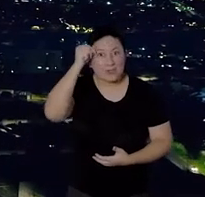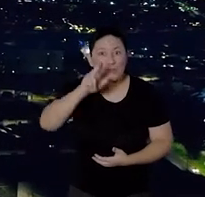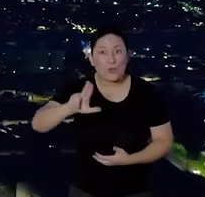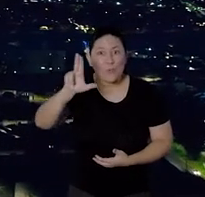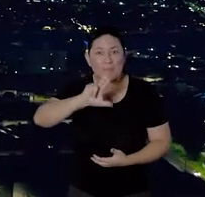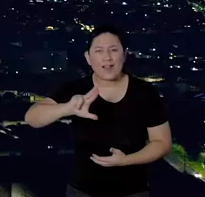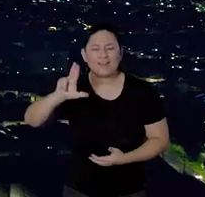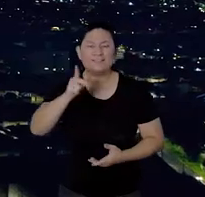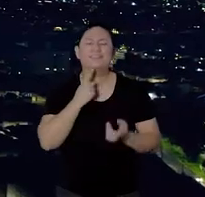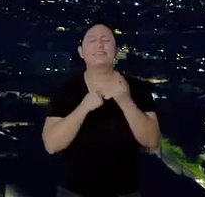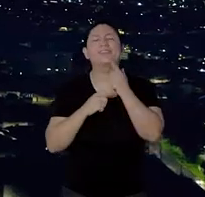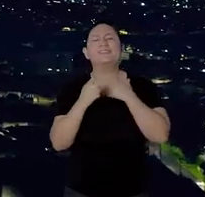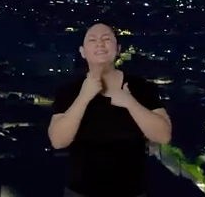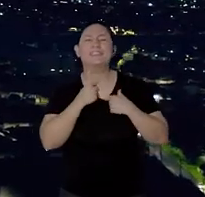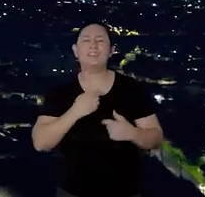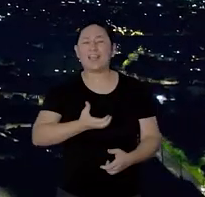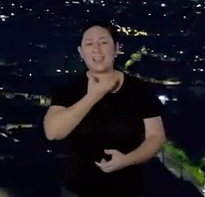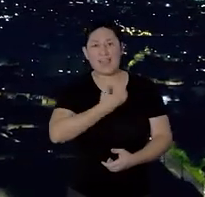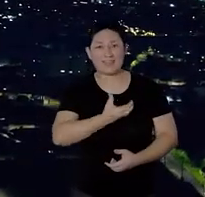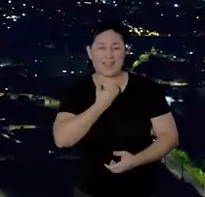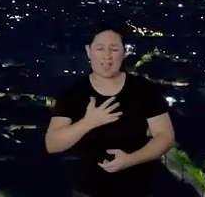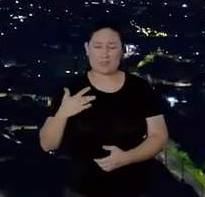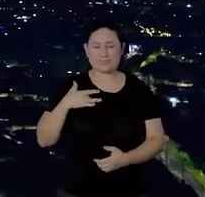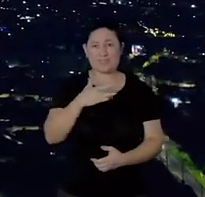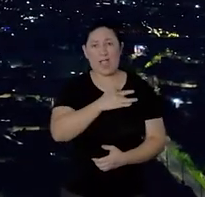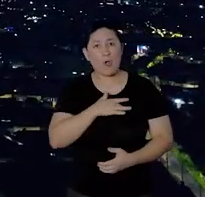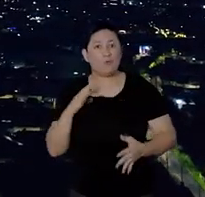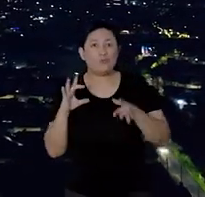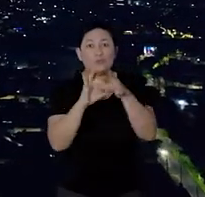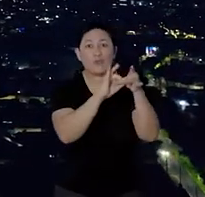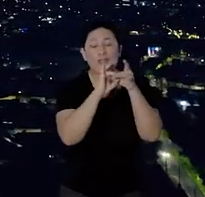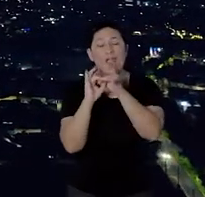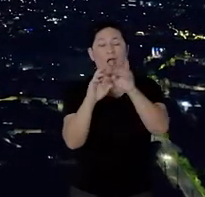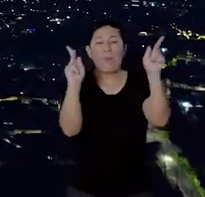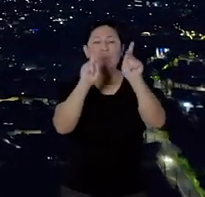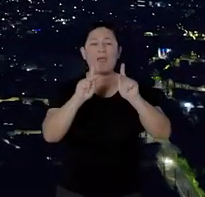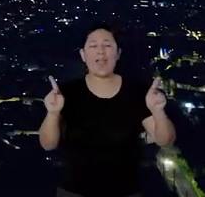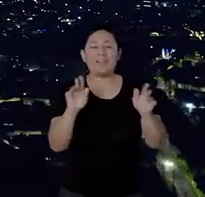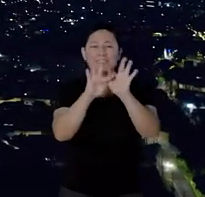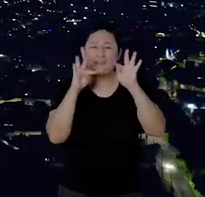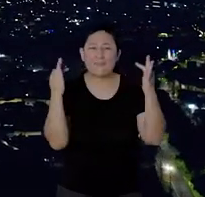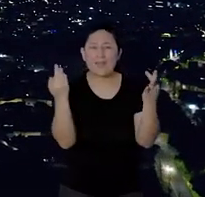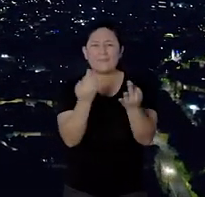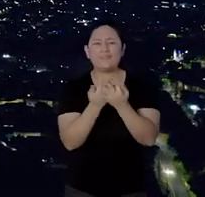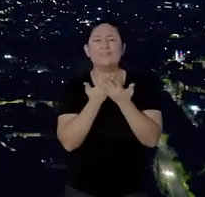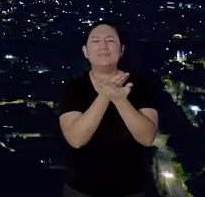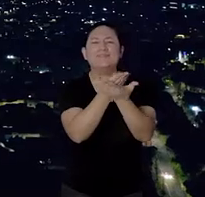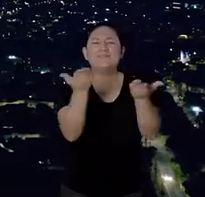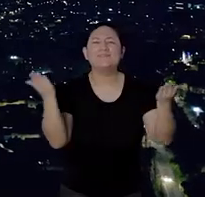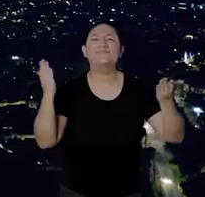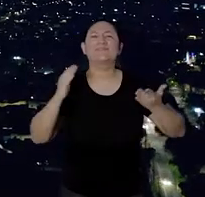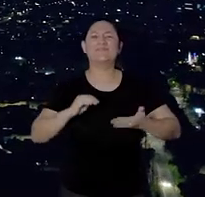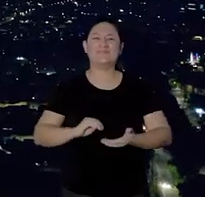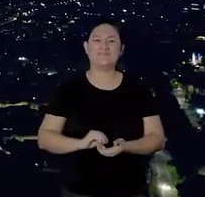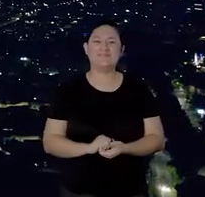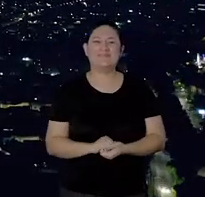Prefeitura de Uberlândia deseja um Natal de muita saúde, união e paz a todas as famílias.